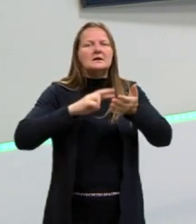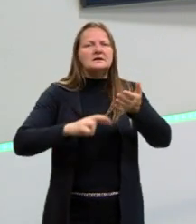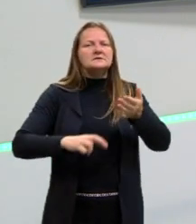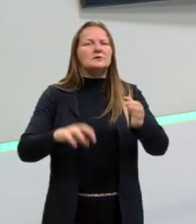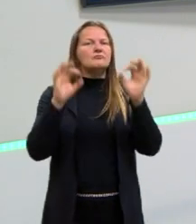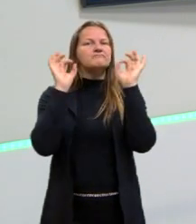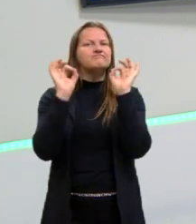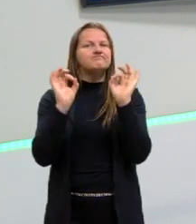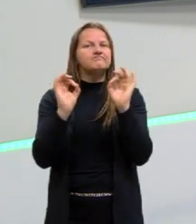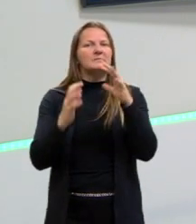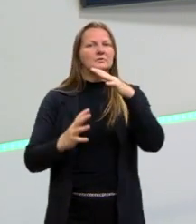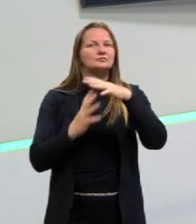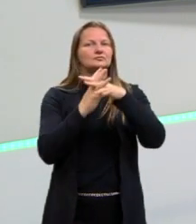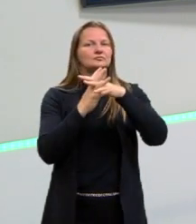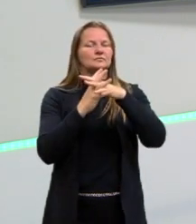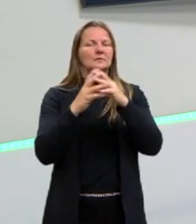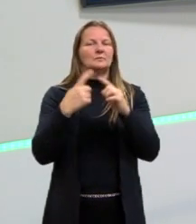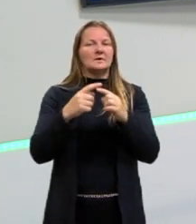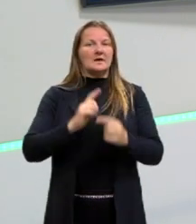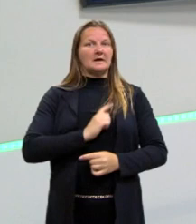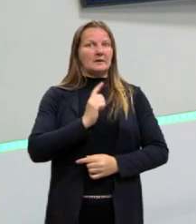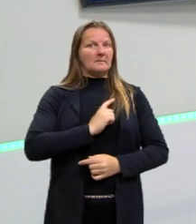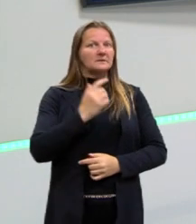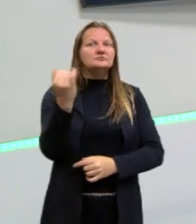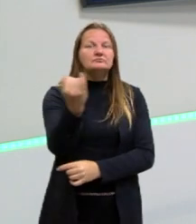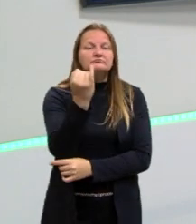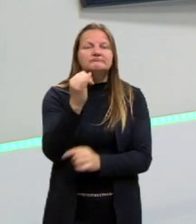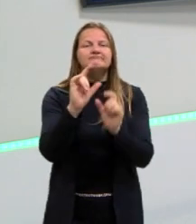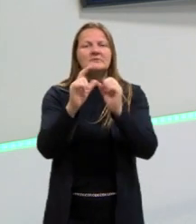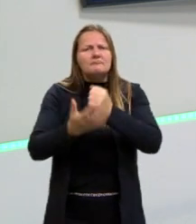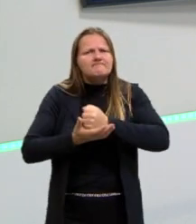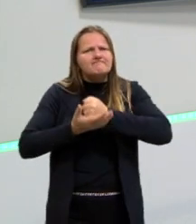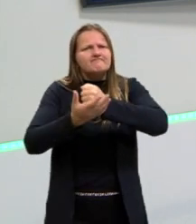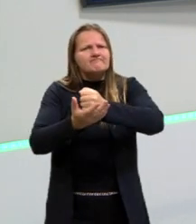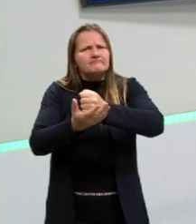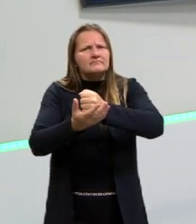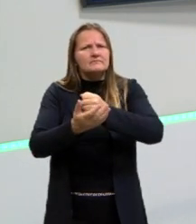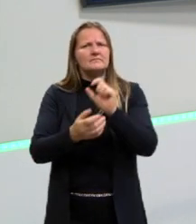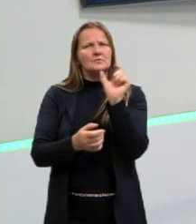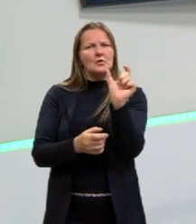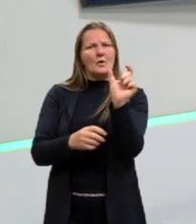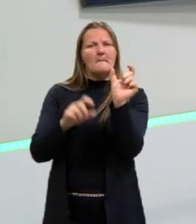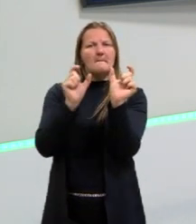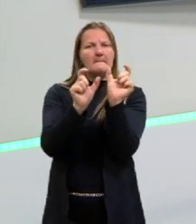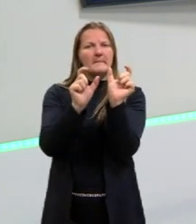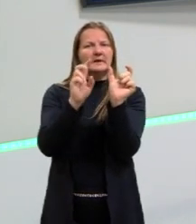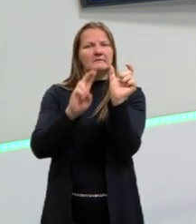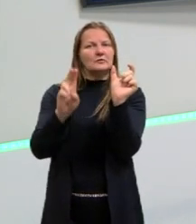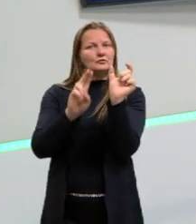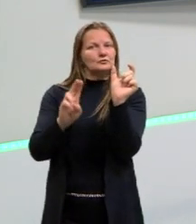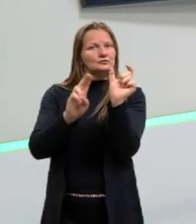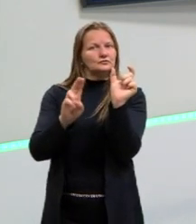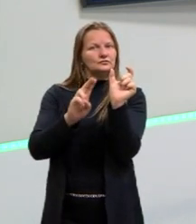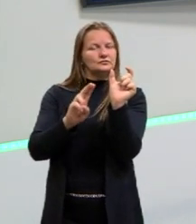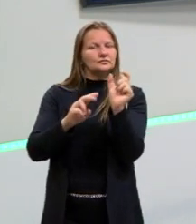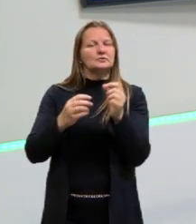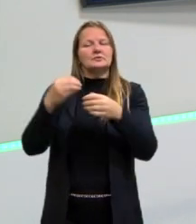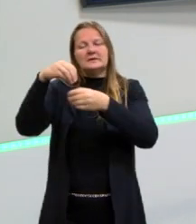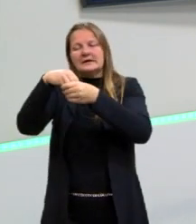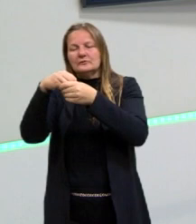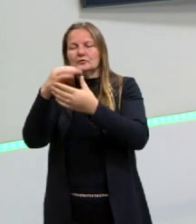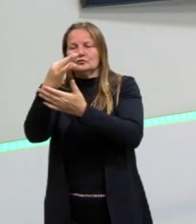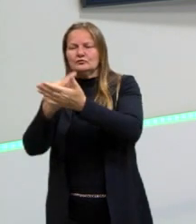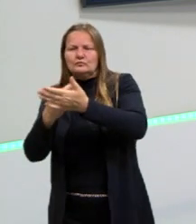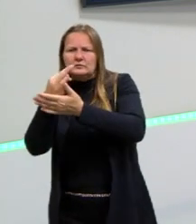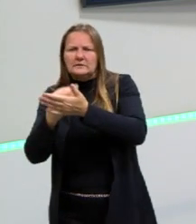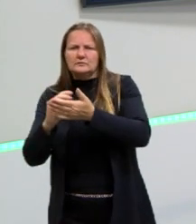deveria existir, porque a gramática, ela se fundamenta através de usos que estão lá na interpretação.